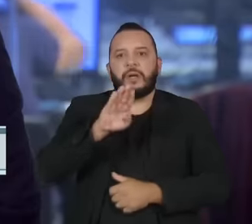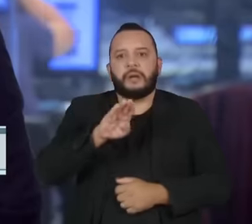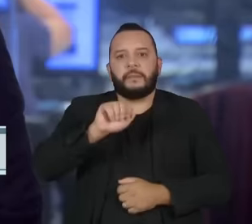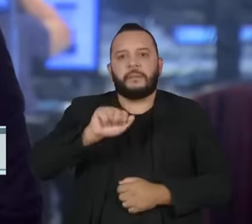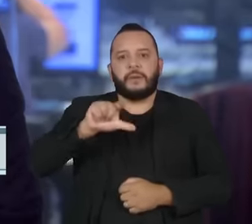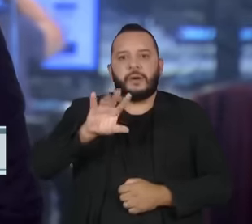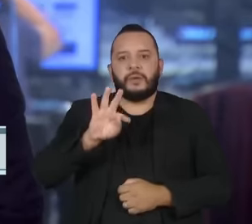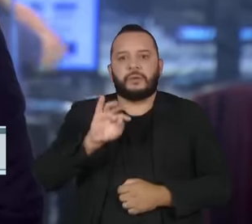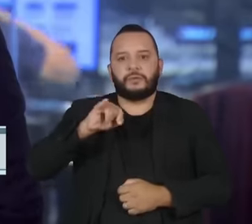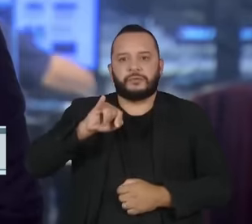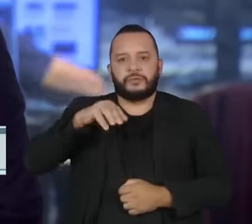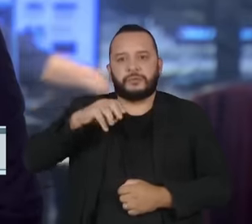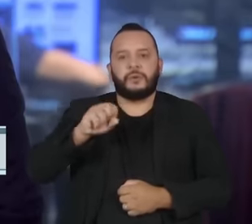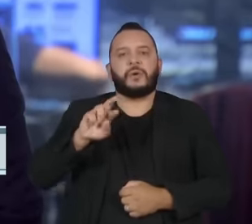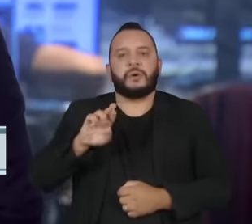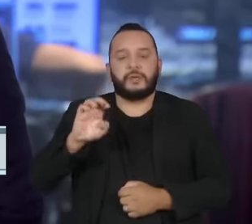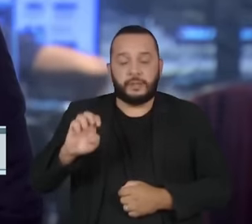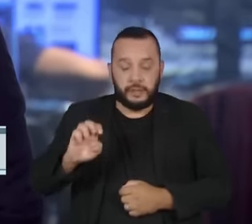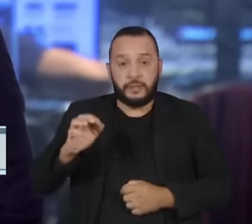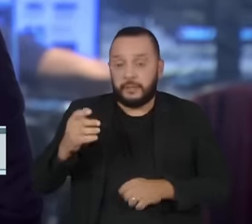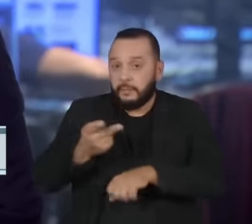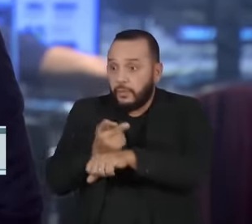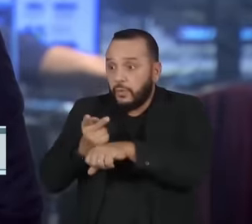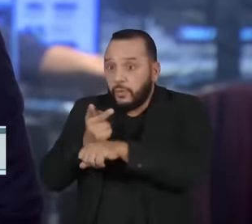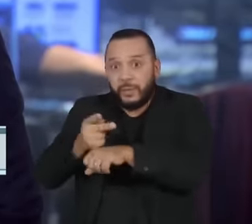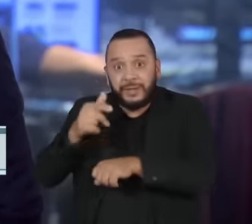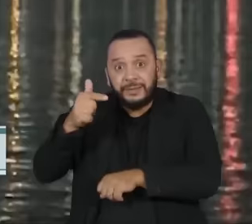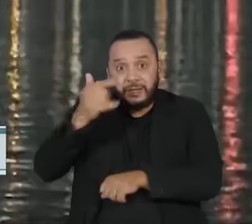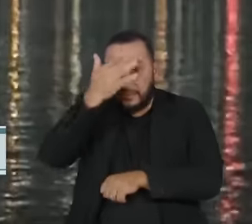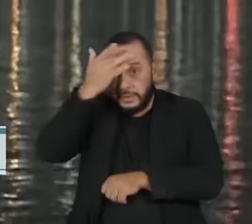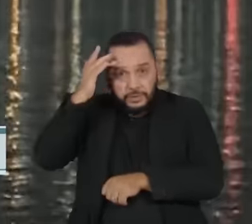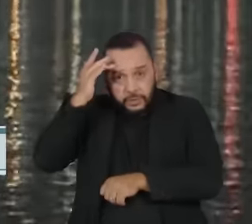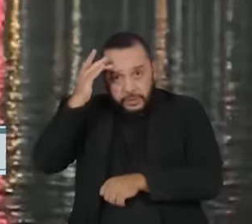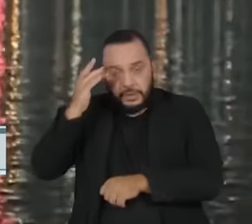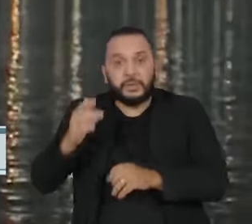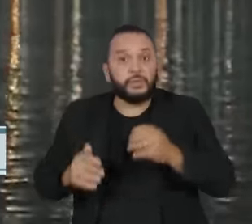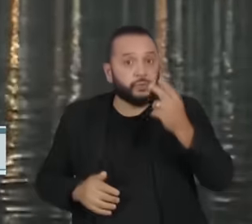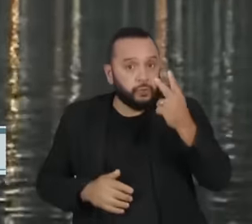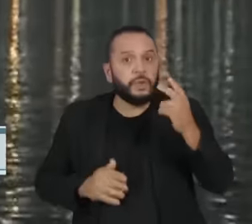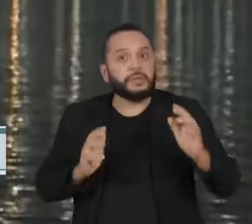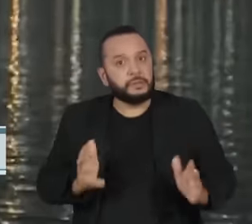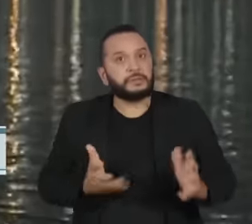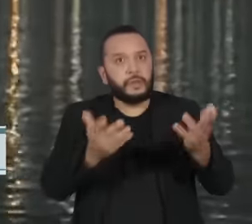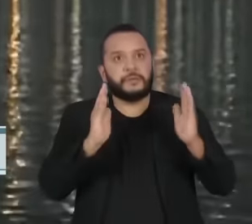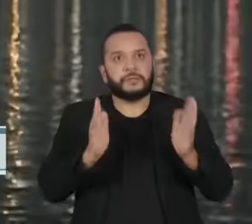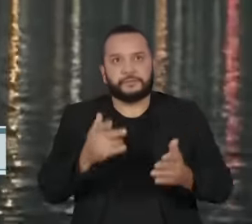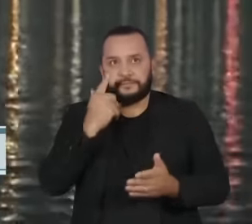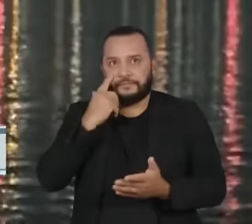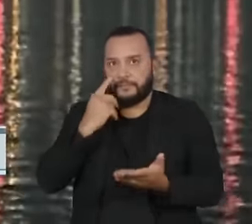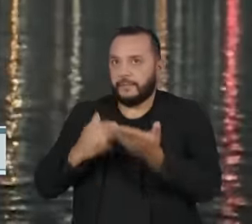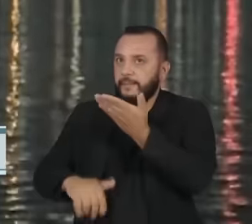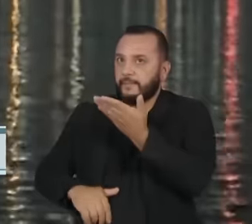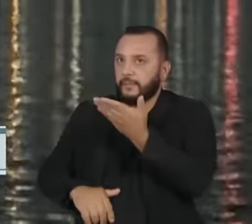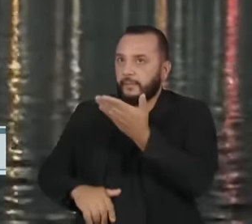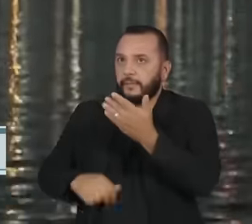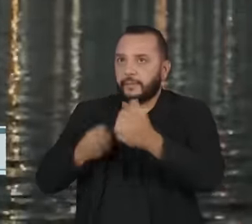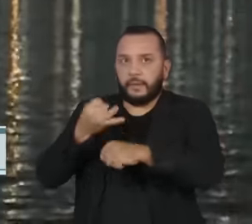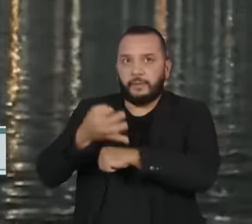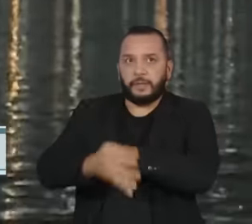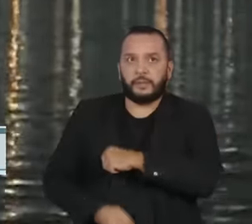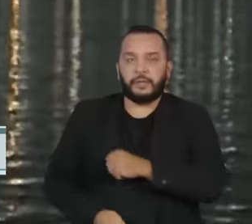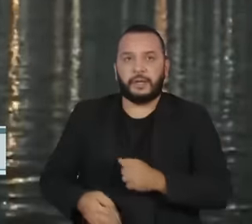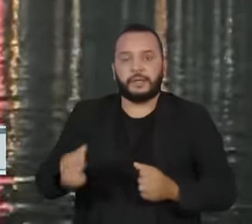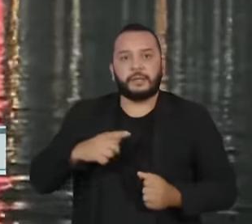por sete pessoas que caíram no Rio duas foram resgatadas o acidente aconteceu de madrugada o